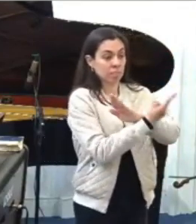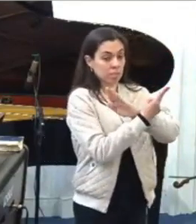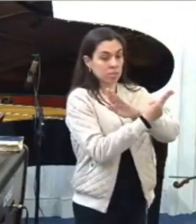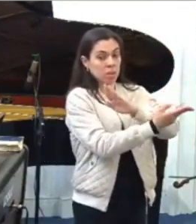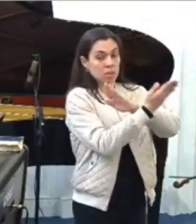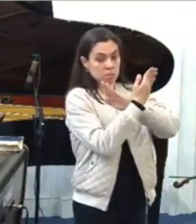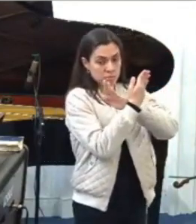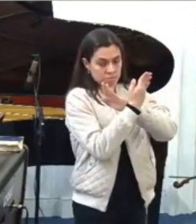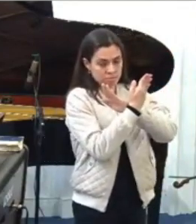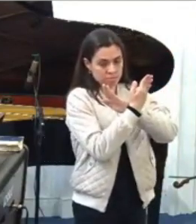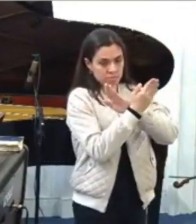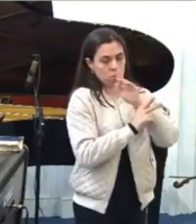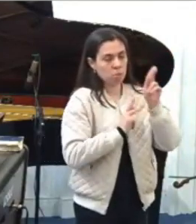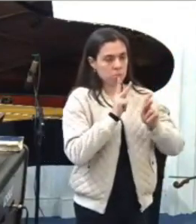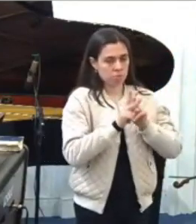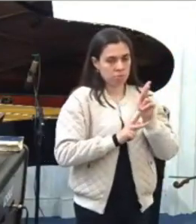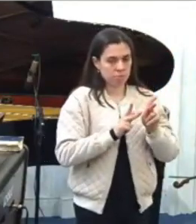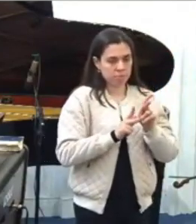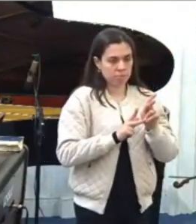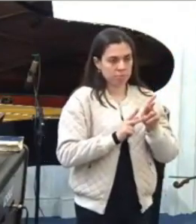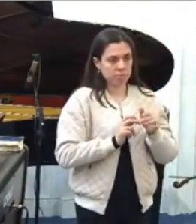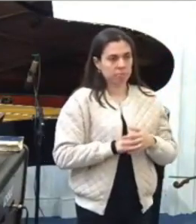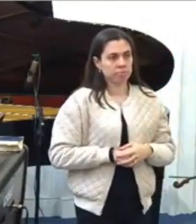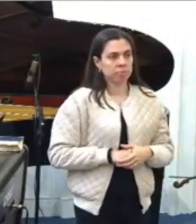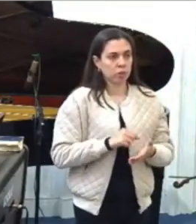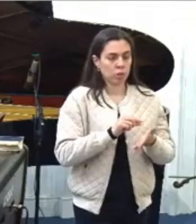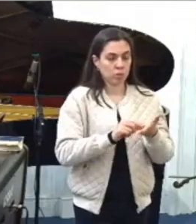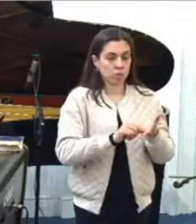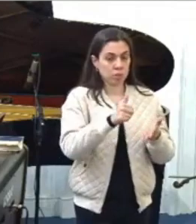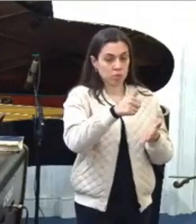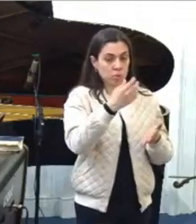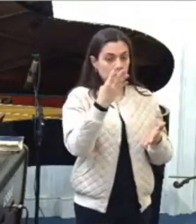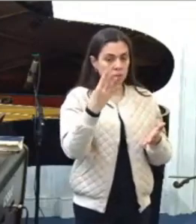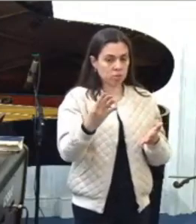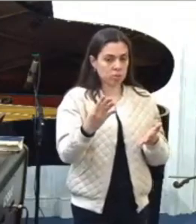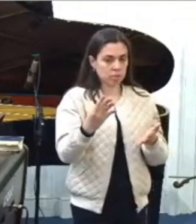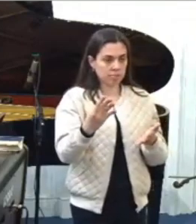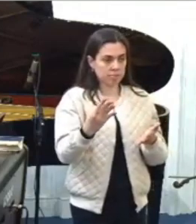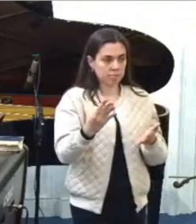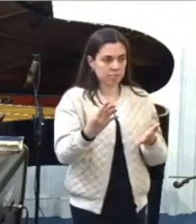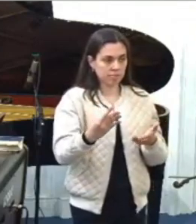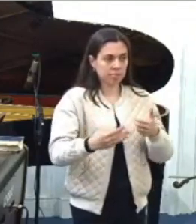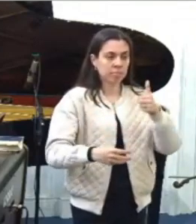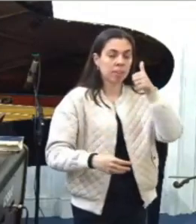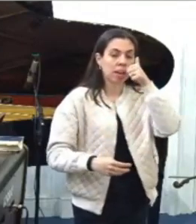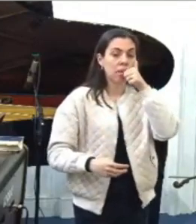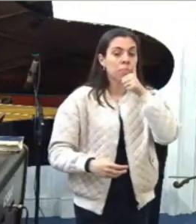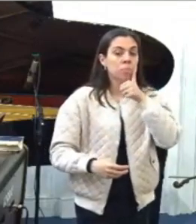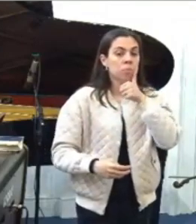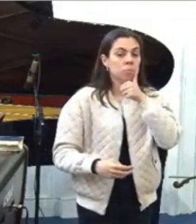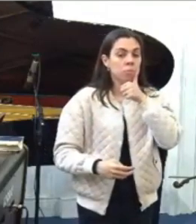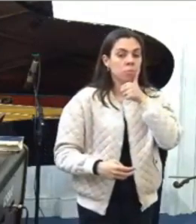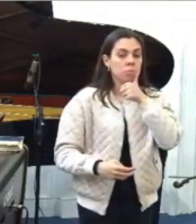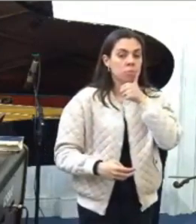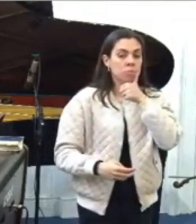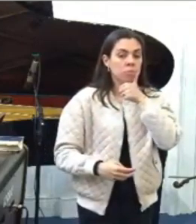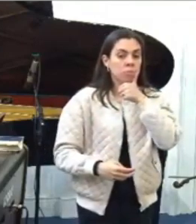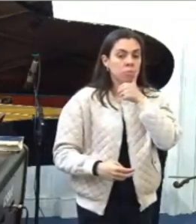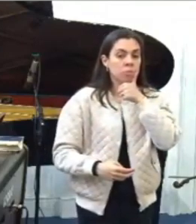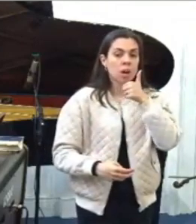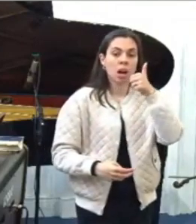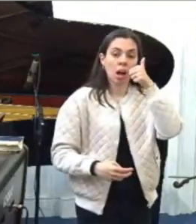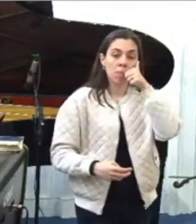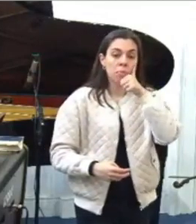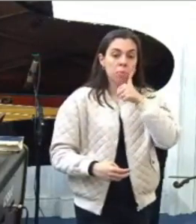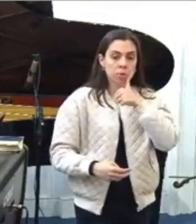povo. Olha o versículo 14. Mas foram dadas à mulher as 2 asas da grande águia, para que voasse para o deserto,